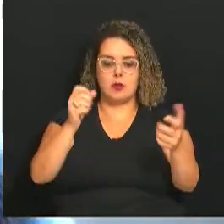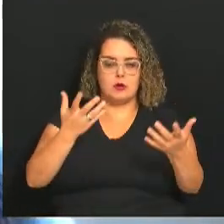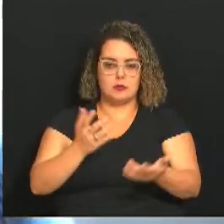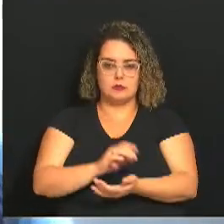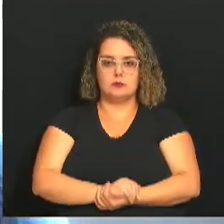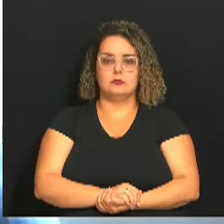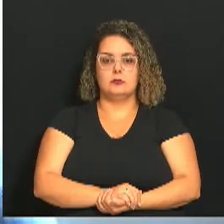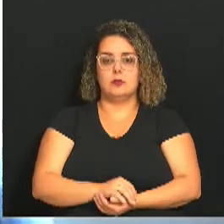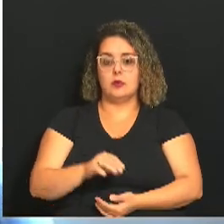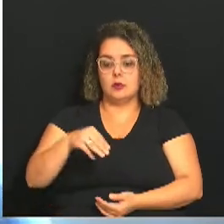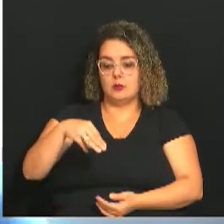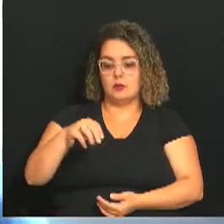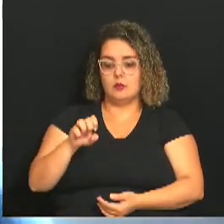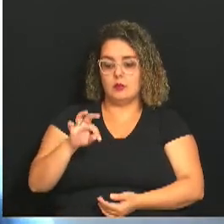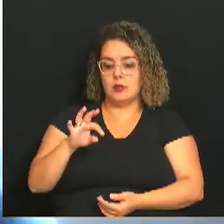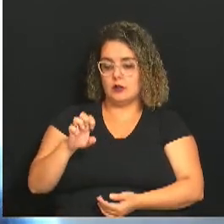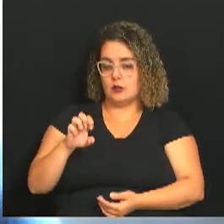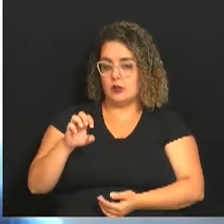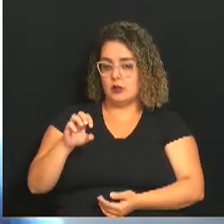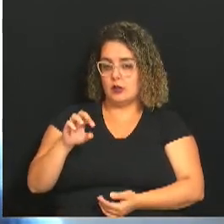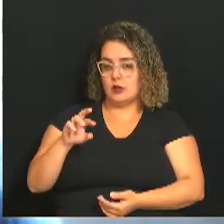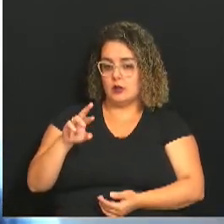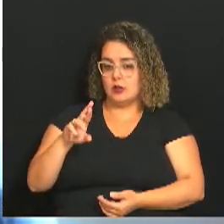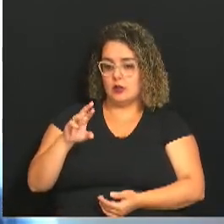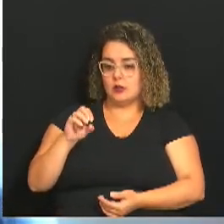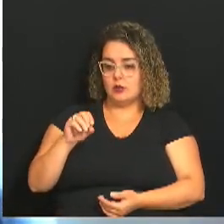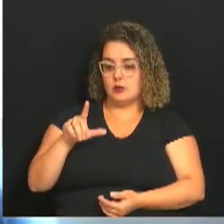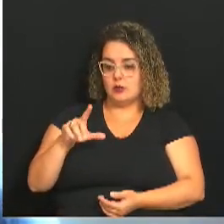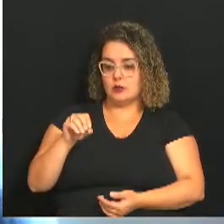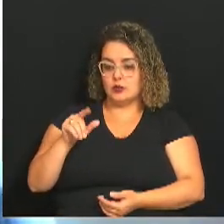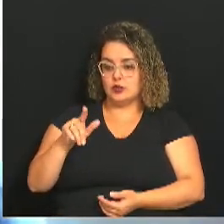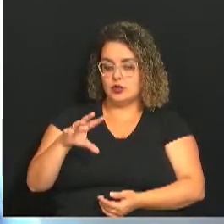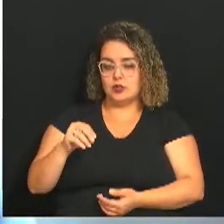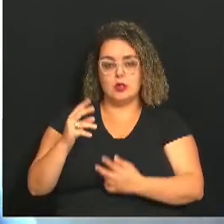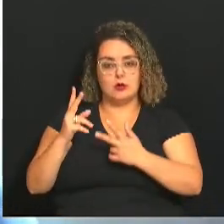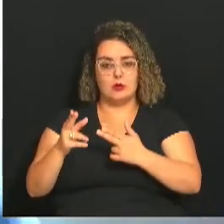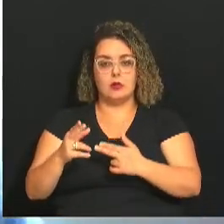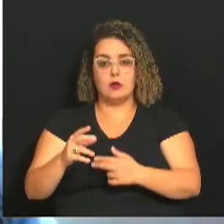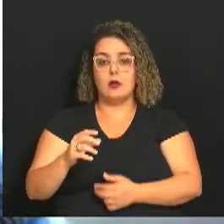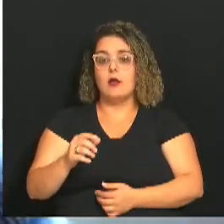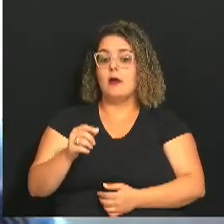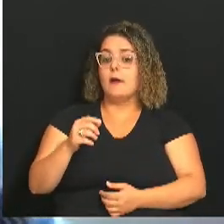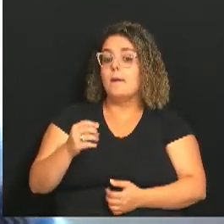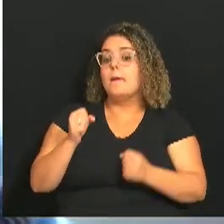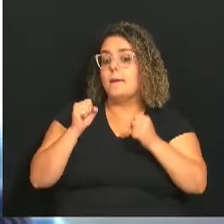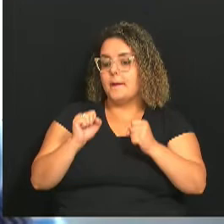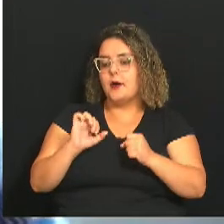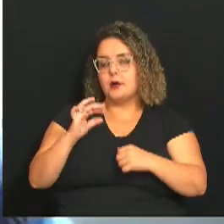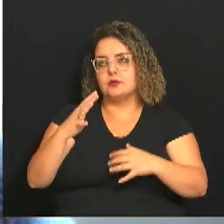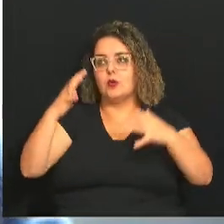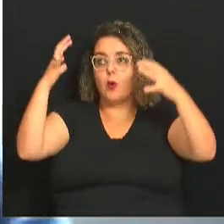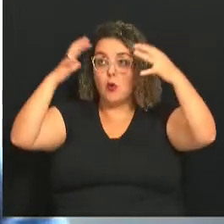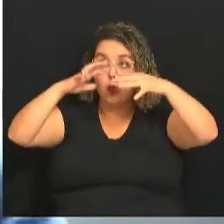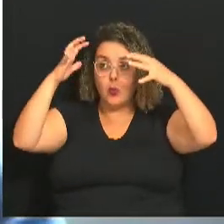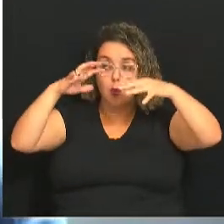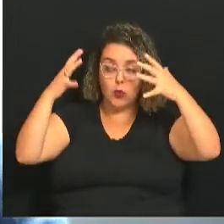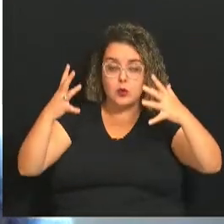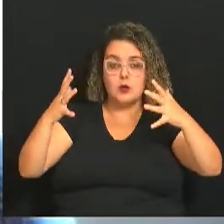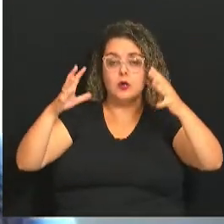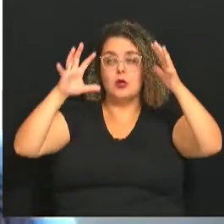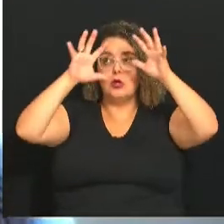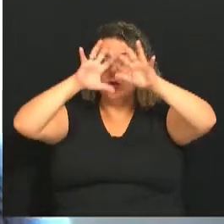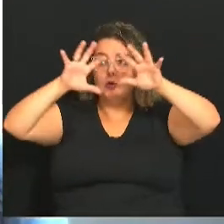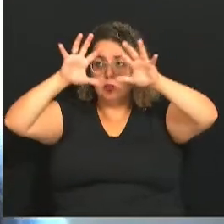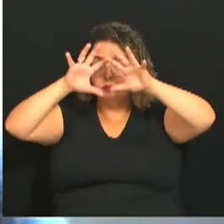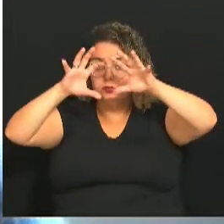critérios que indicam, olha, tem chance de temporal, tem entrada de umidade, tem instabilidade para formar nuvens